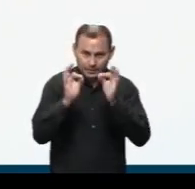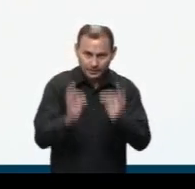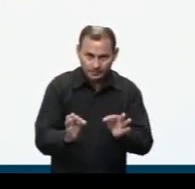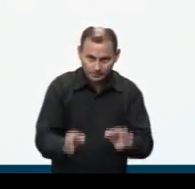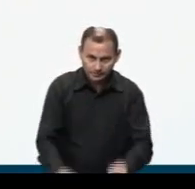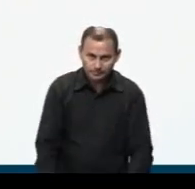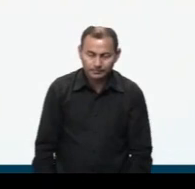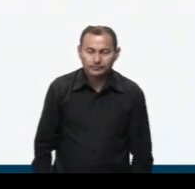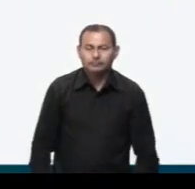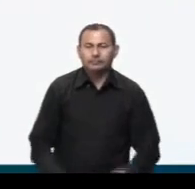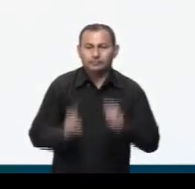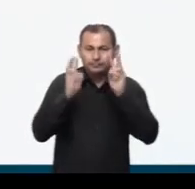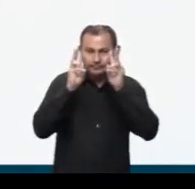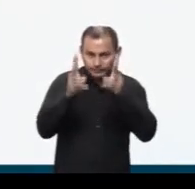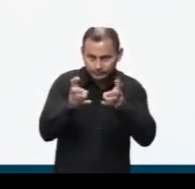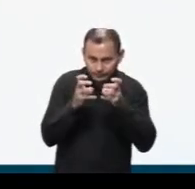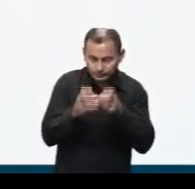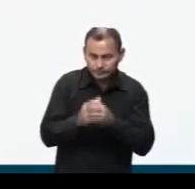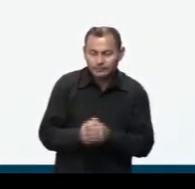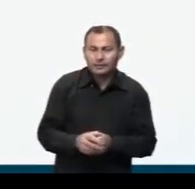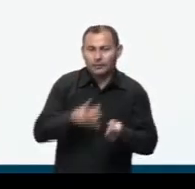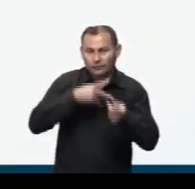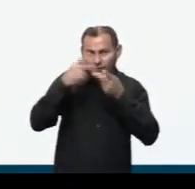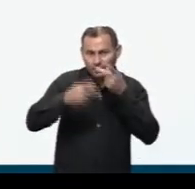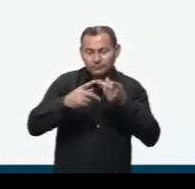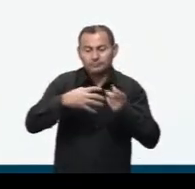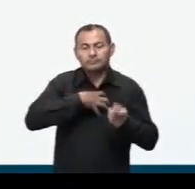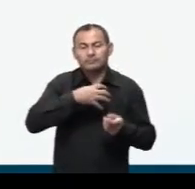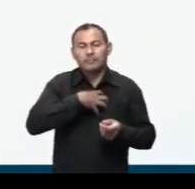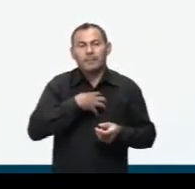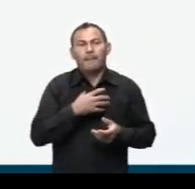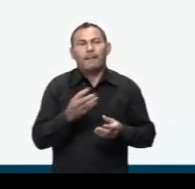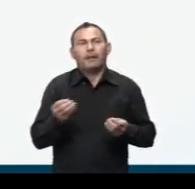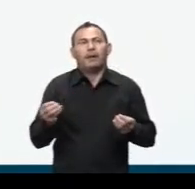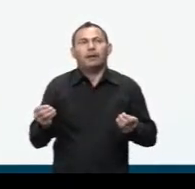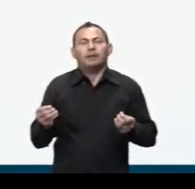bem? Observação. Eu estou falando de uma maneira